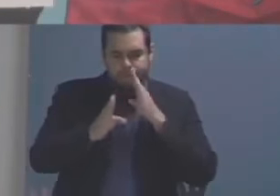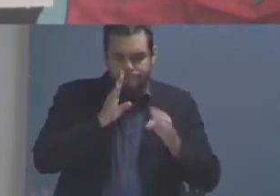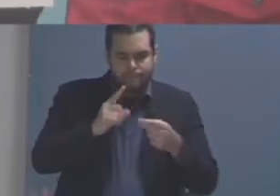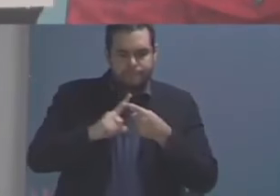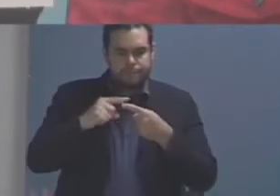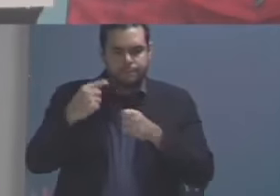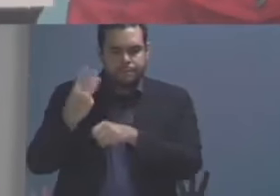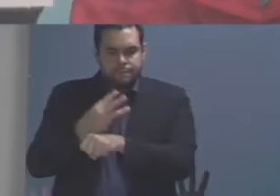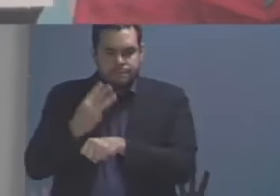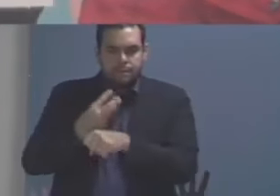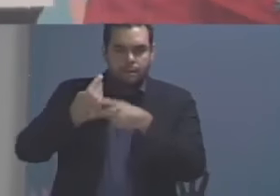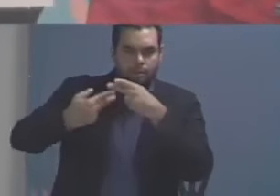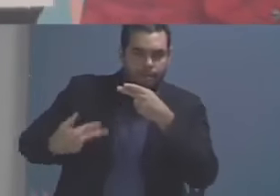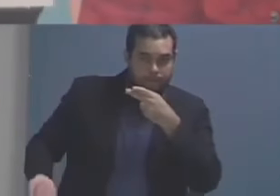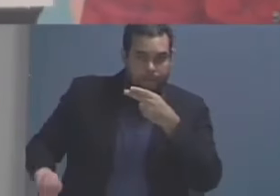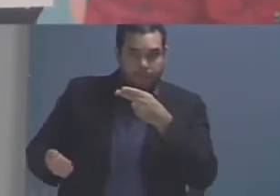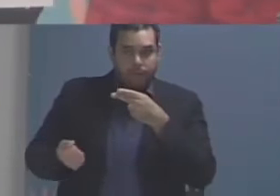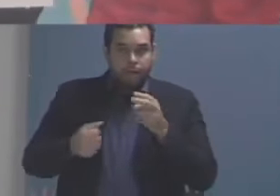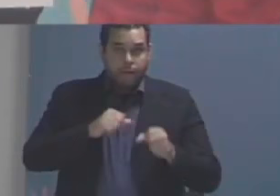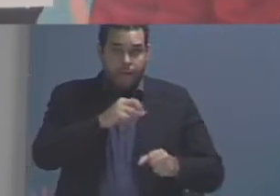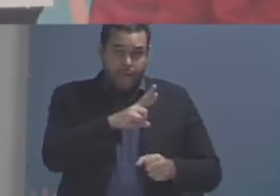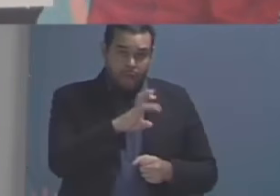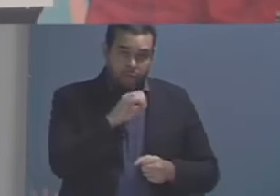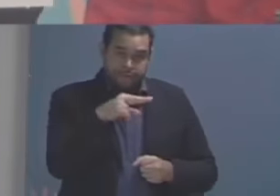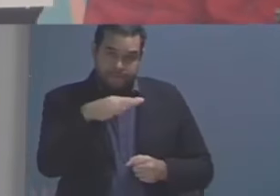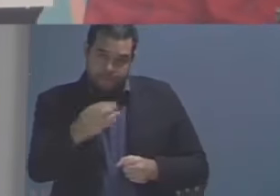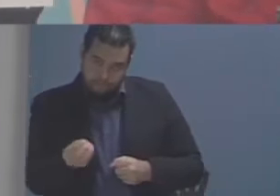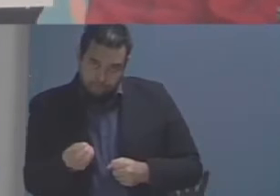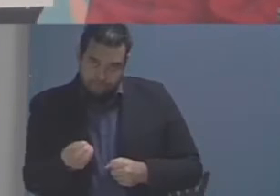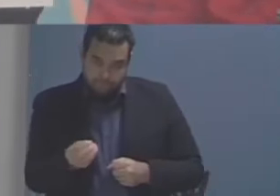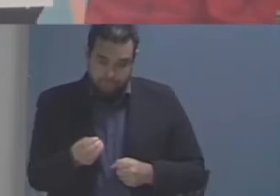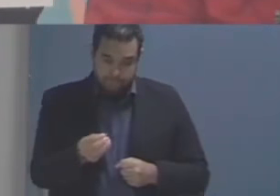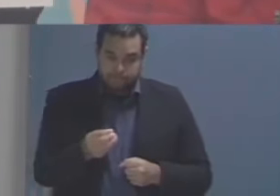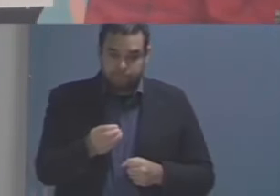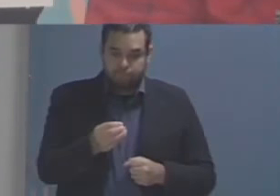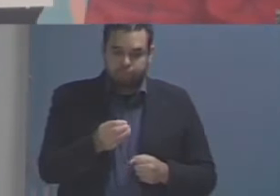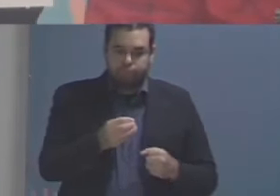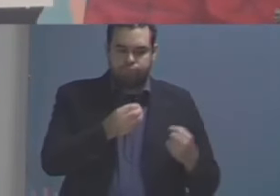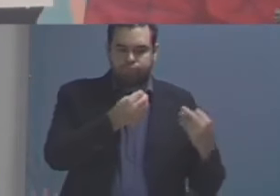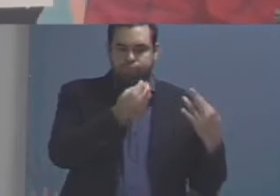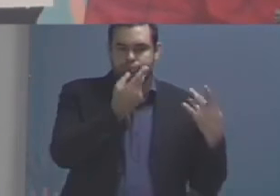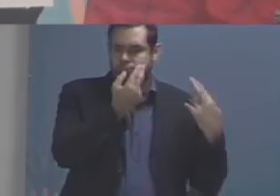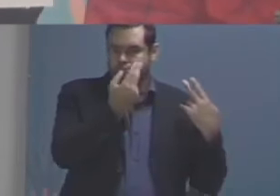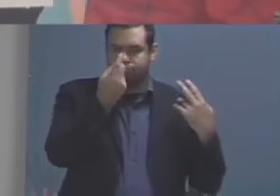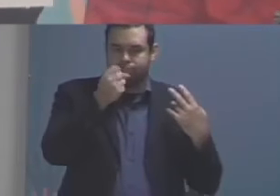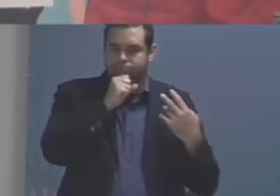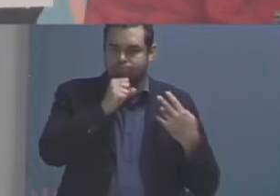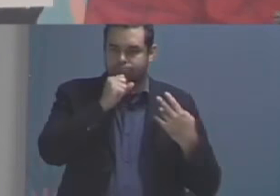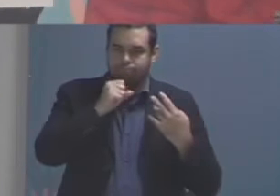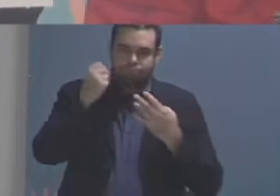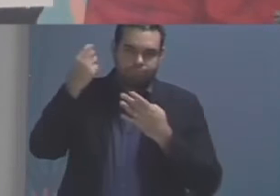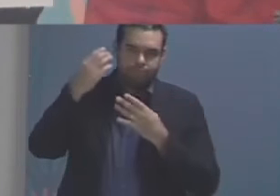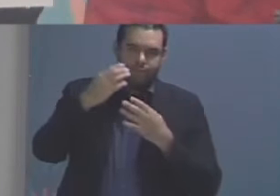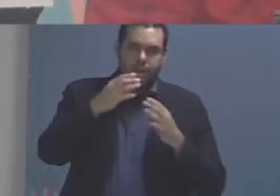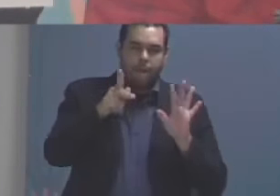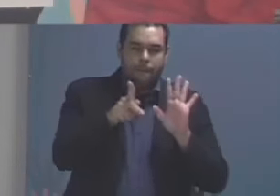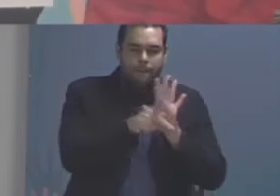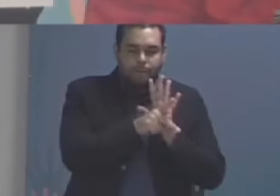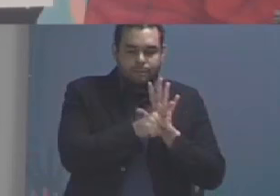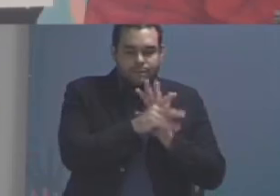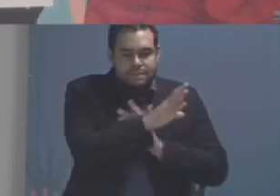sociais, uma chapa Renovação que reproduz um discurso